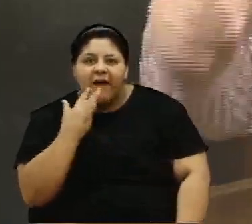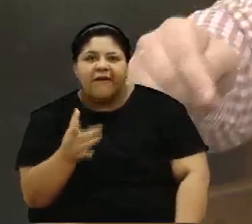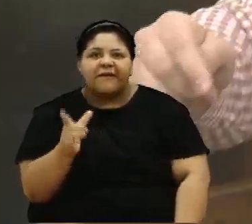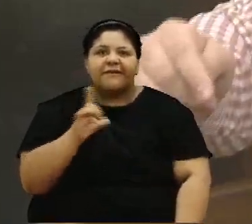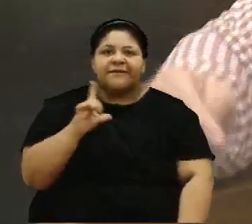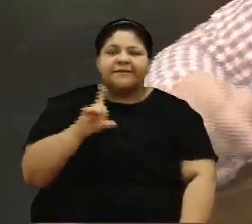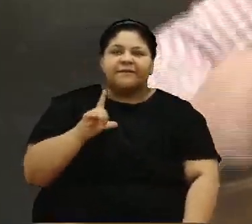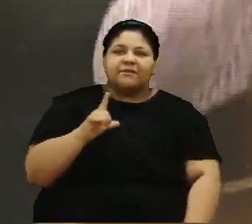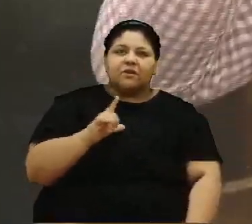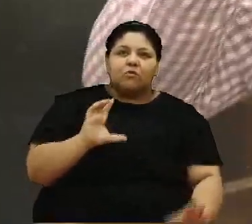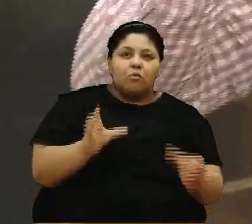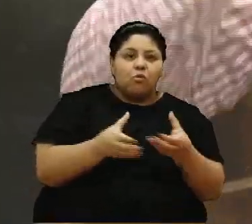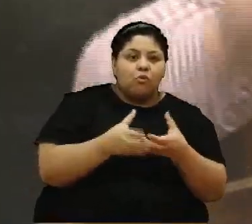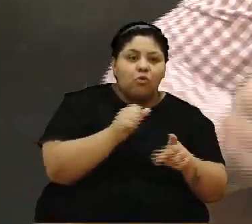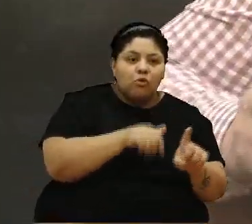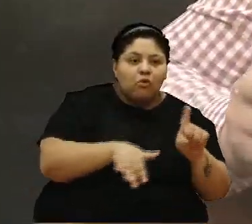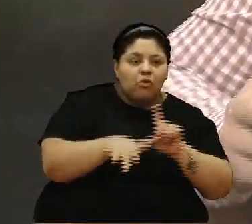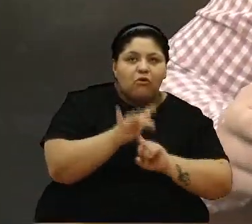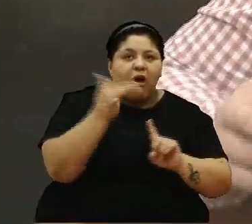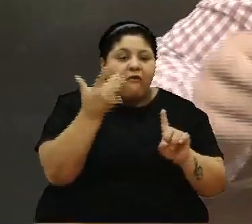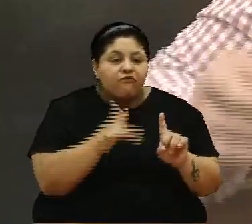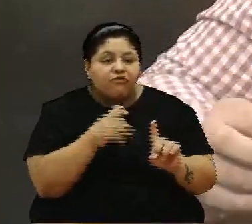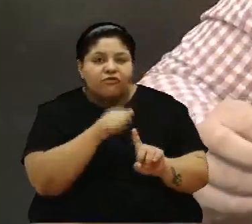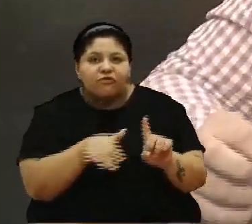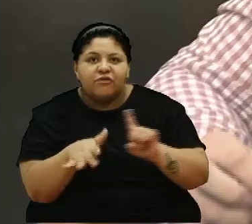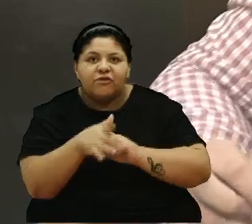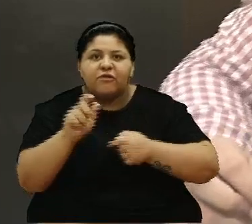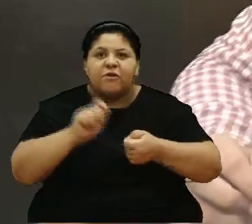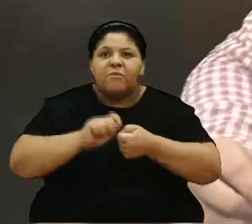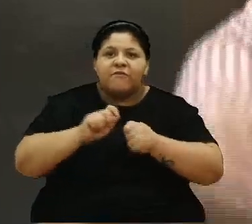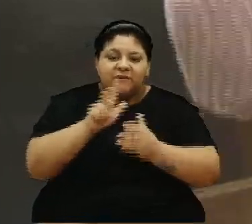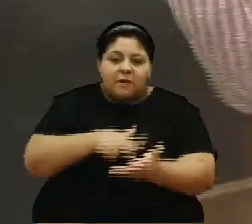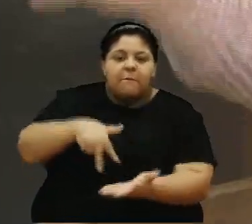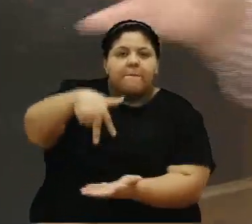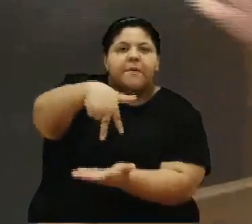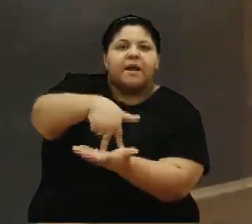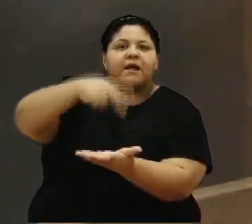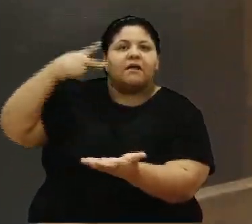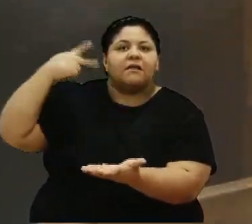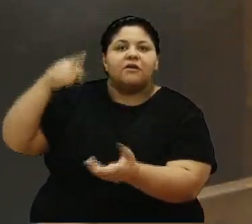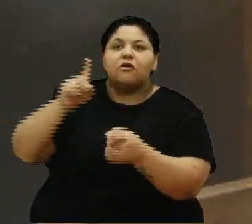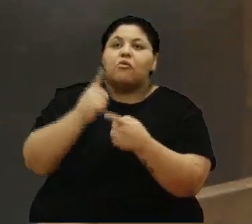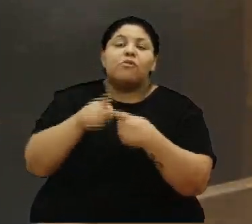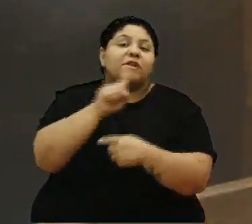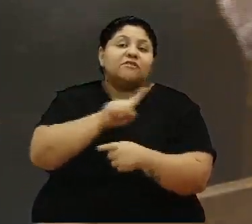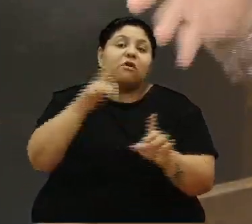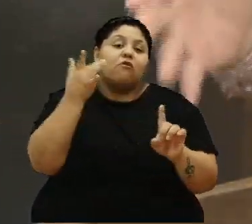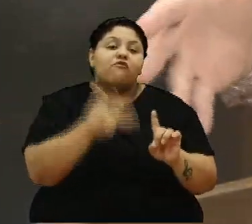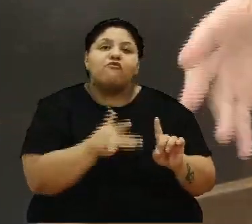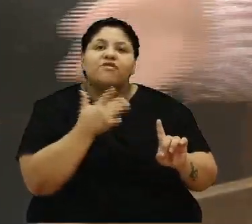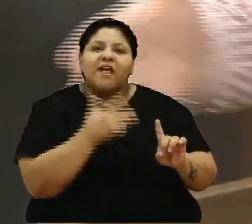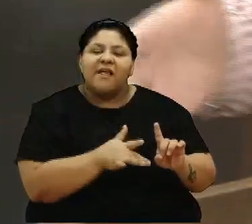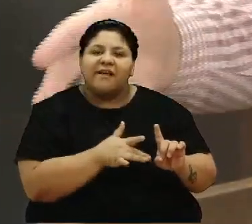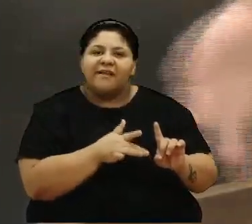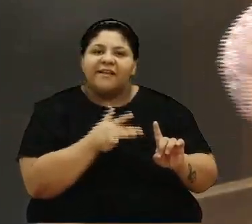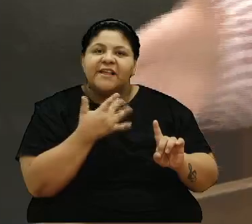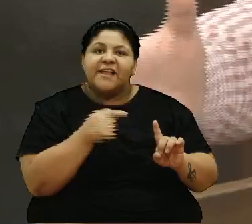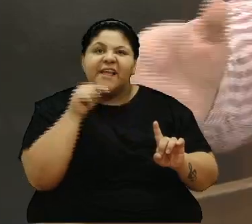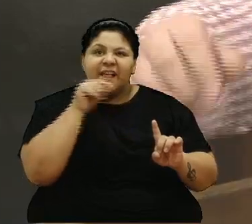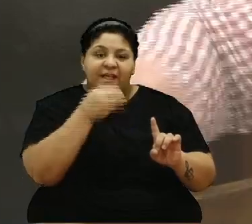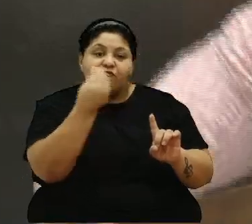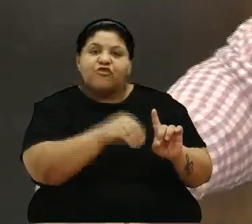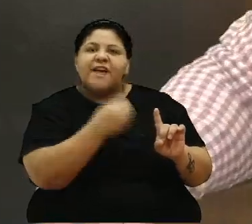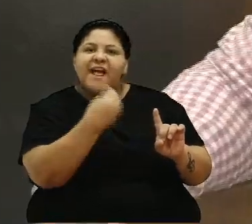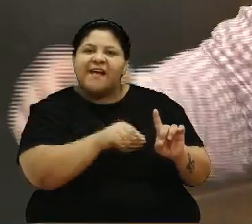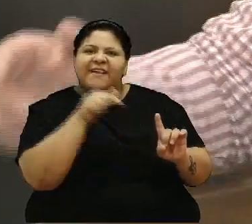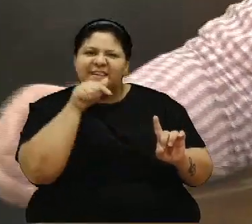a condição social, a vulnerabilidade social para fazer palanque político. Porque não são vulneráveis. Essa gente que está enquadrada